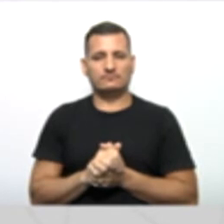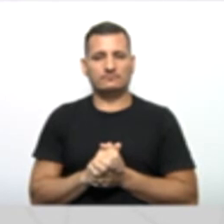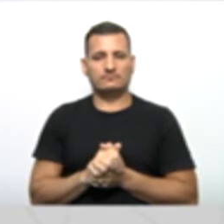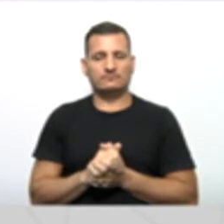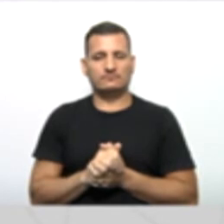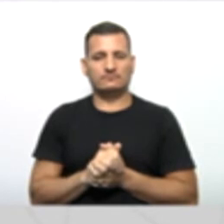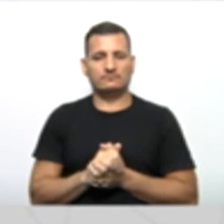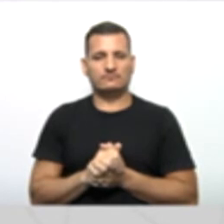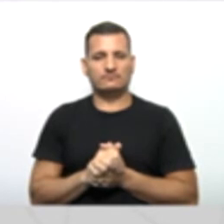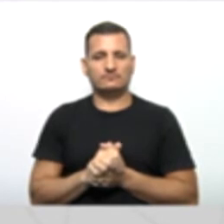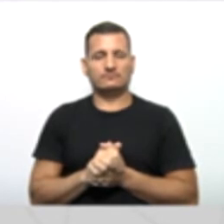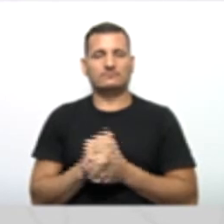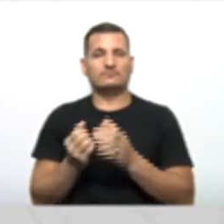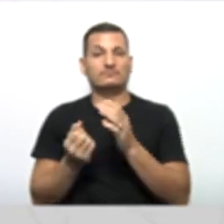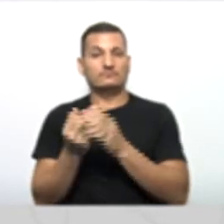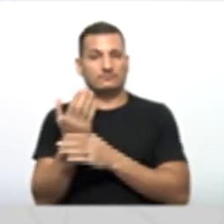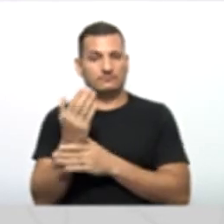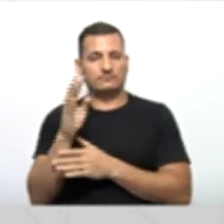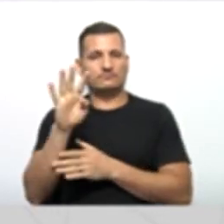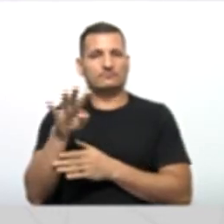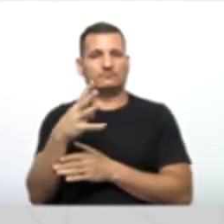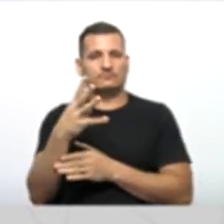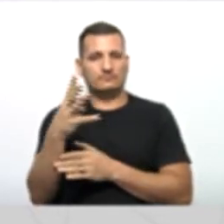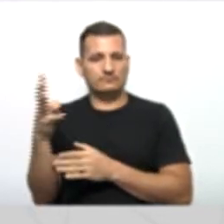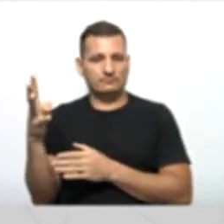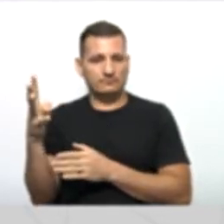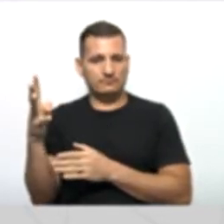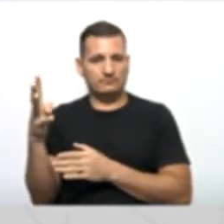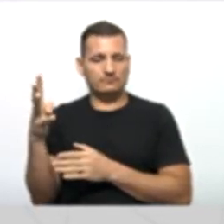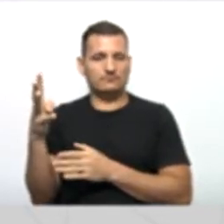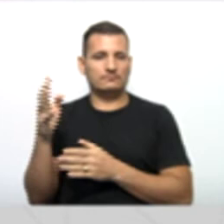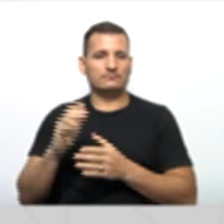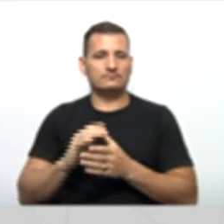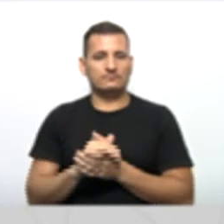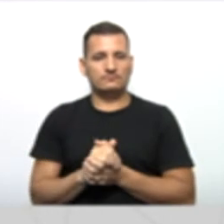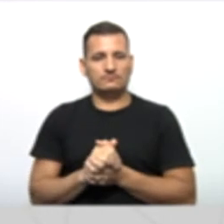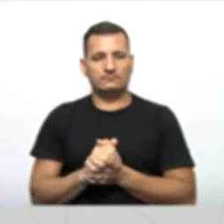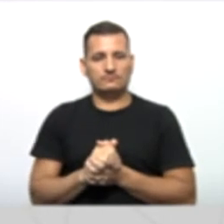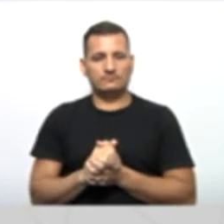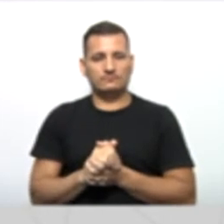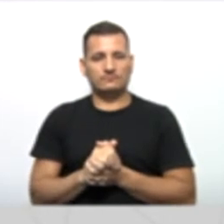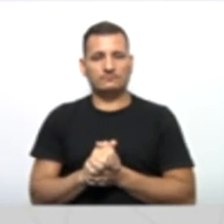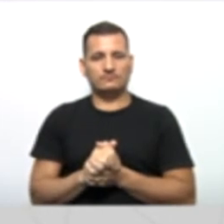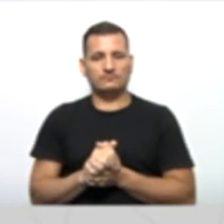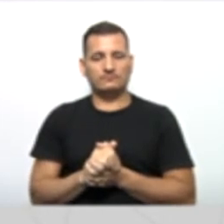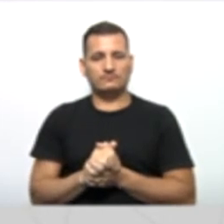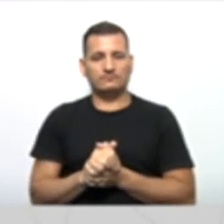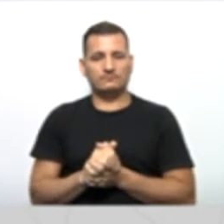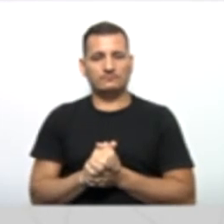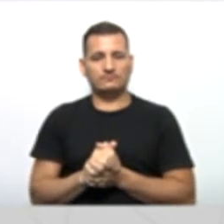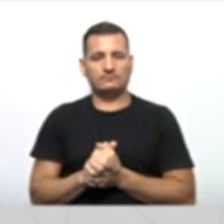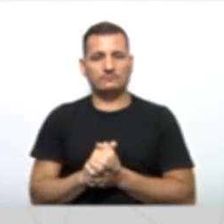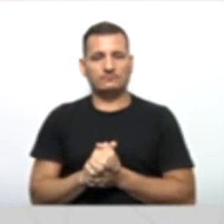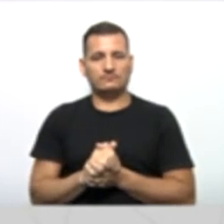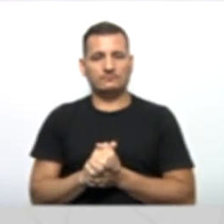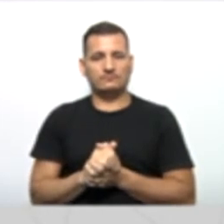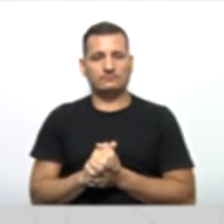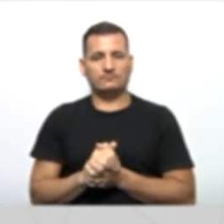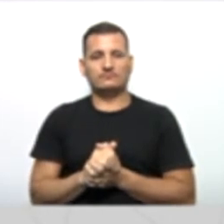tabela ele vai chamar aquela minha função lá no python e vai mandar essa mensagem vai